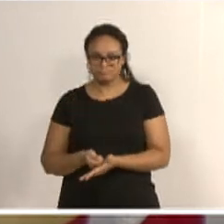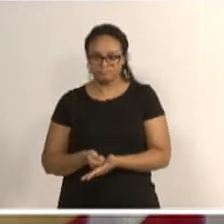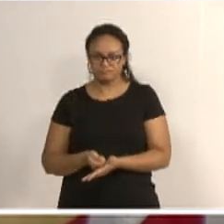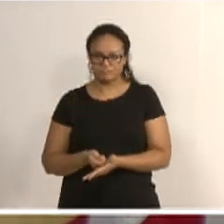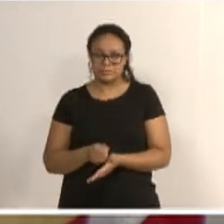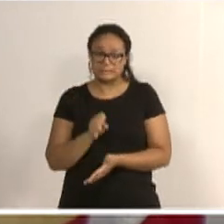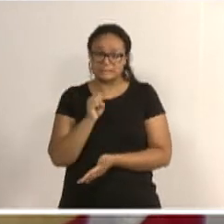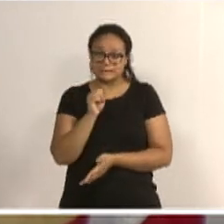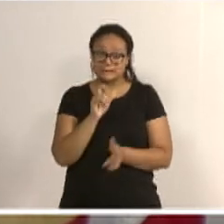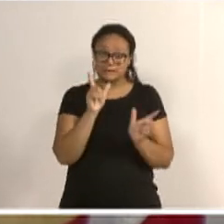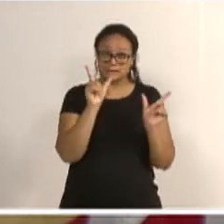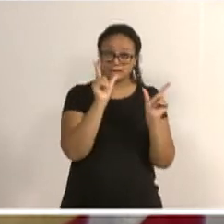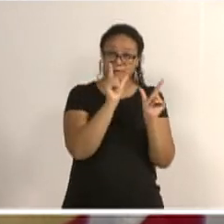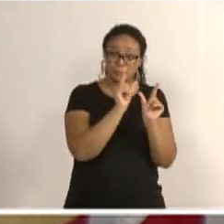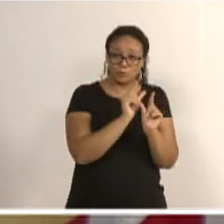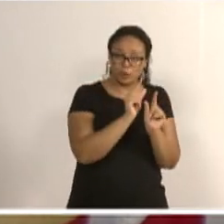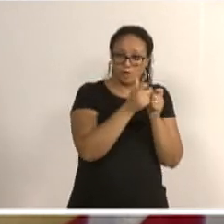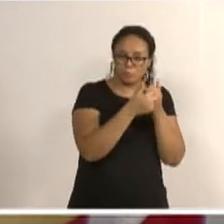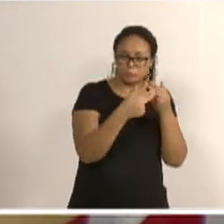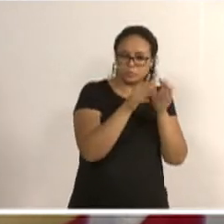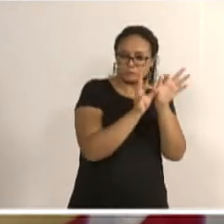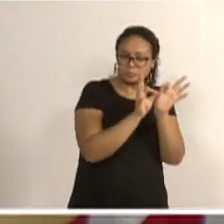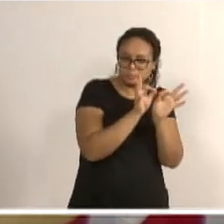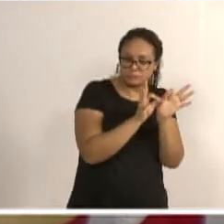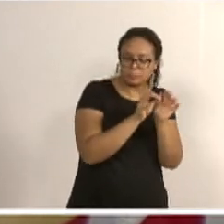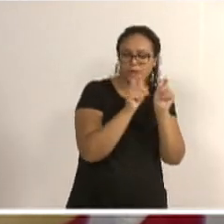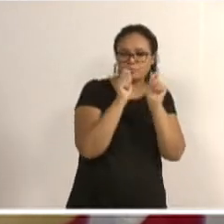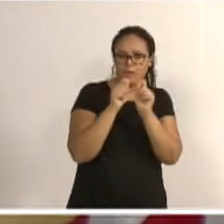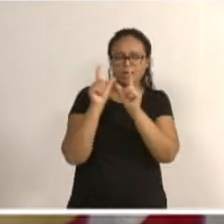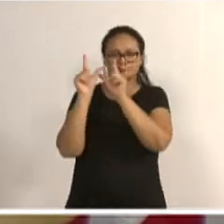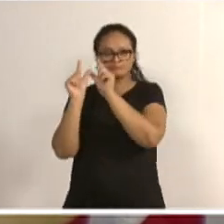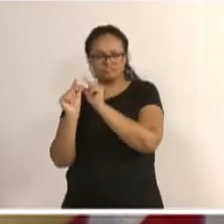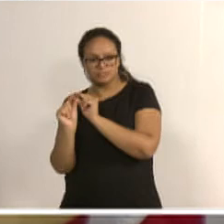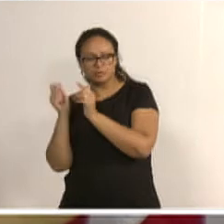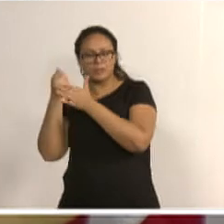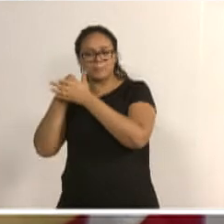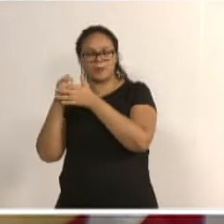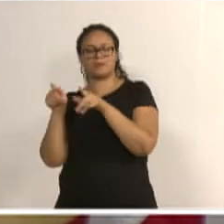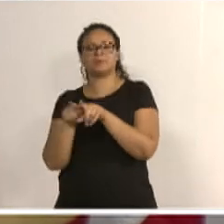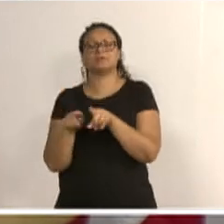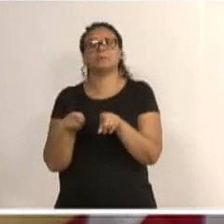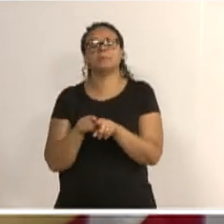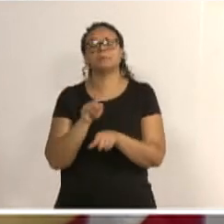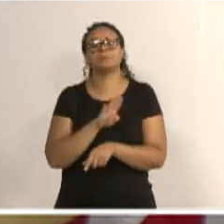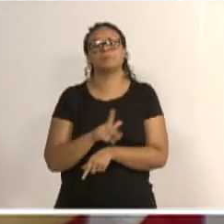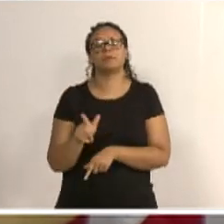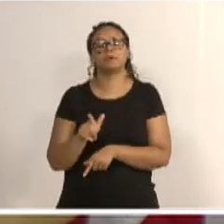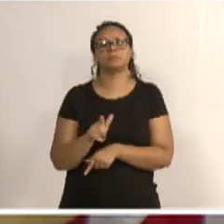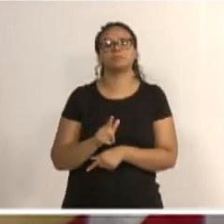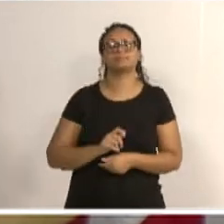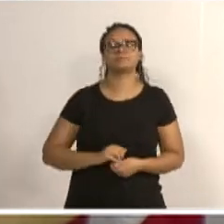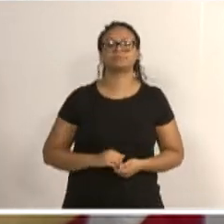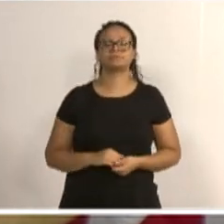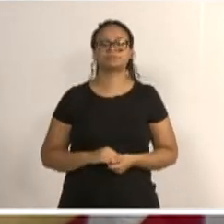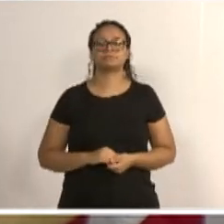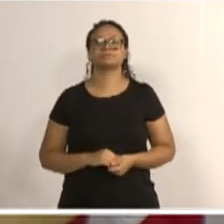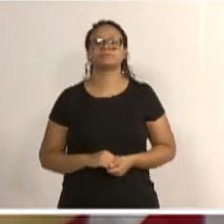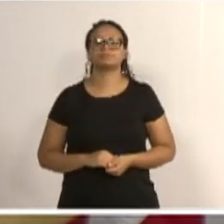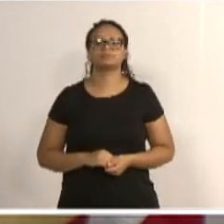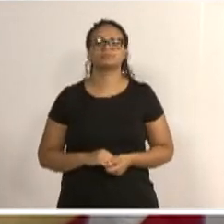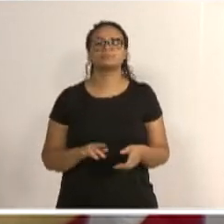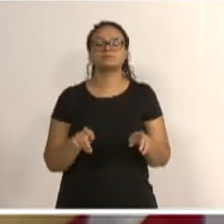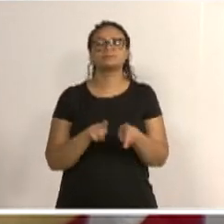uma redução da passagem de ônibus aqui na cidade de Blumenau. Da mesma